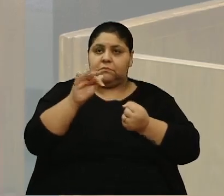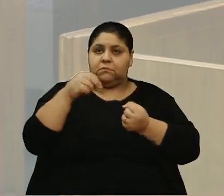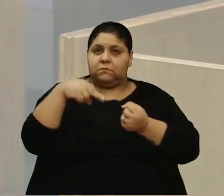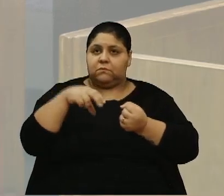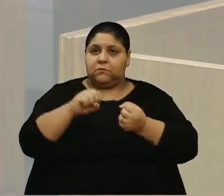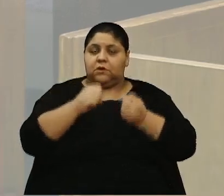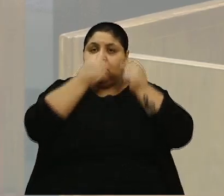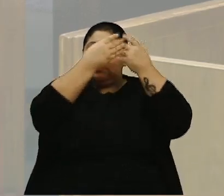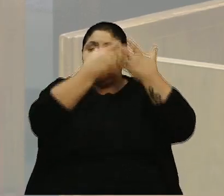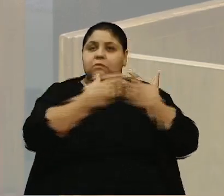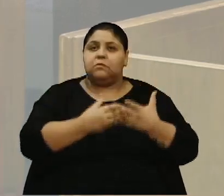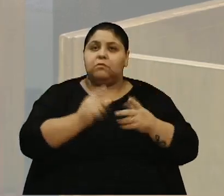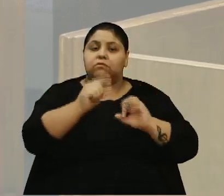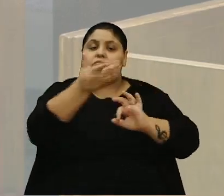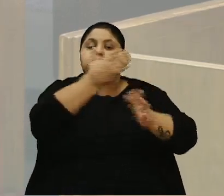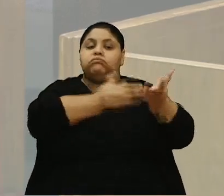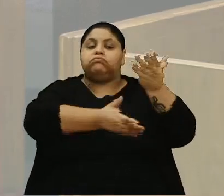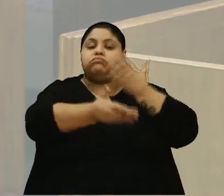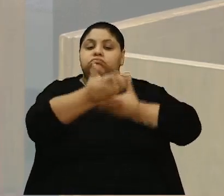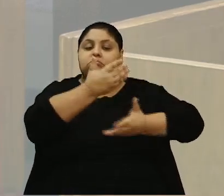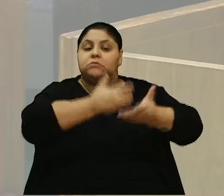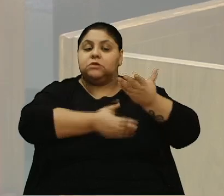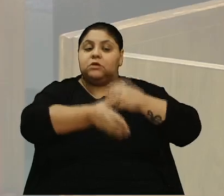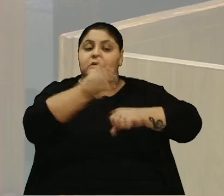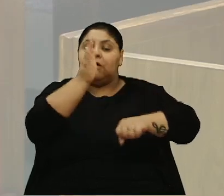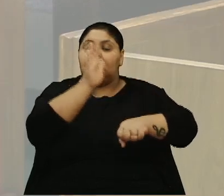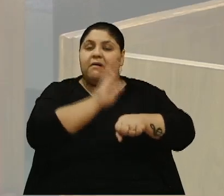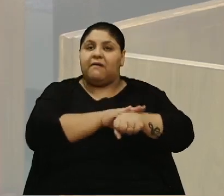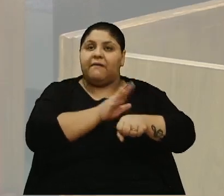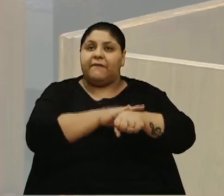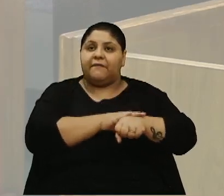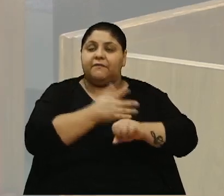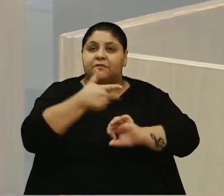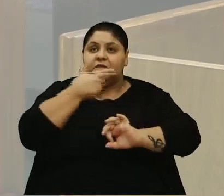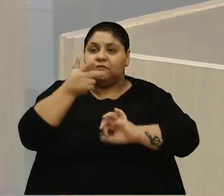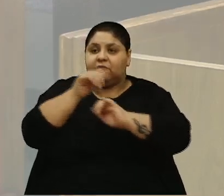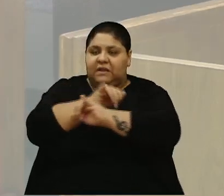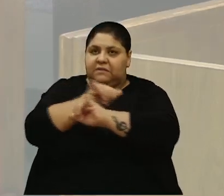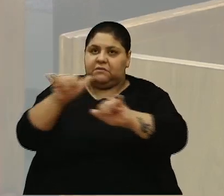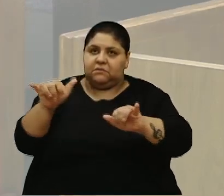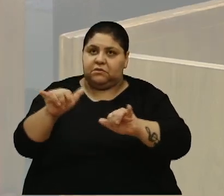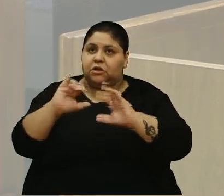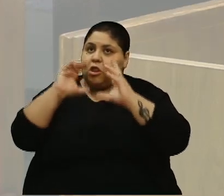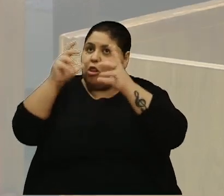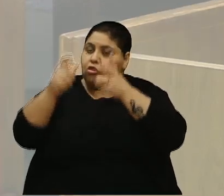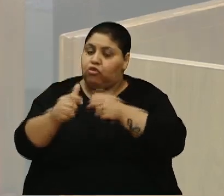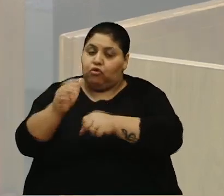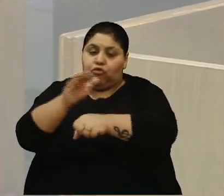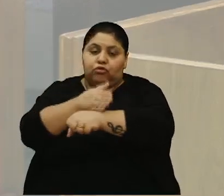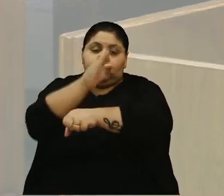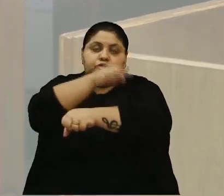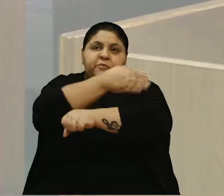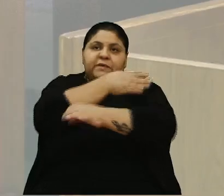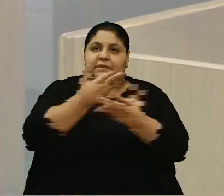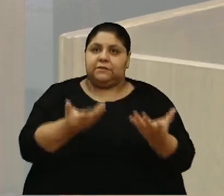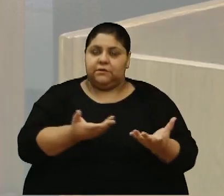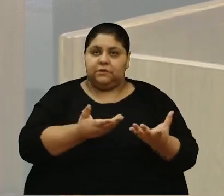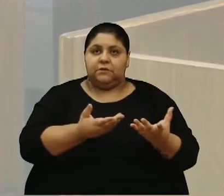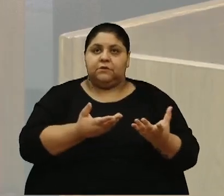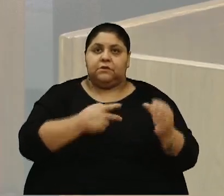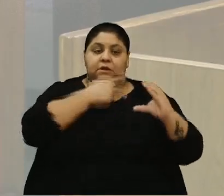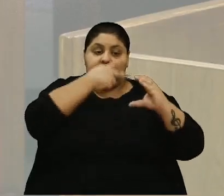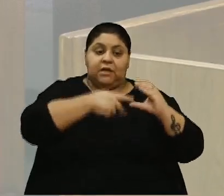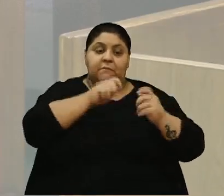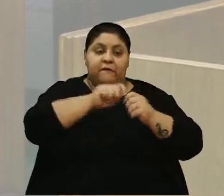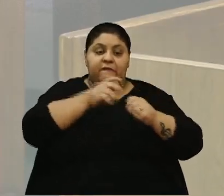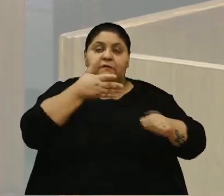de quais eram os trâmites que nós estávamos neste momento. Falou da campanha, né, do Todos pela Serra, e a Câmara faz